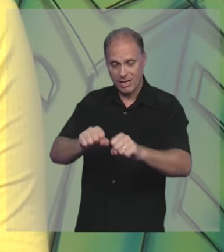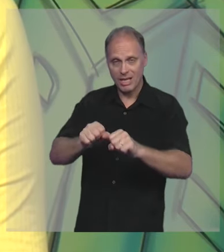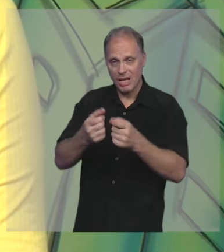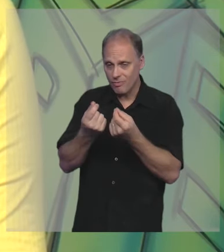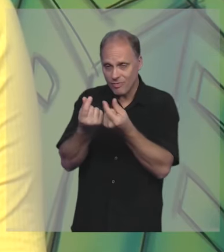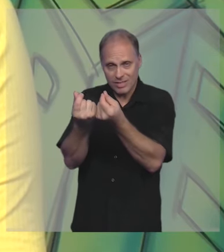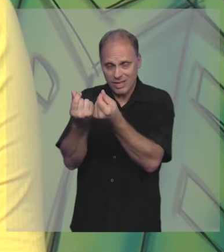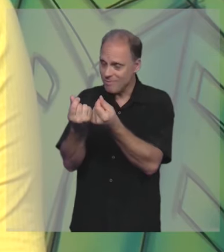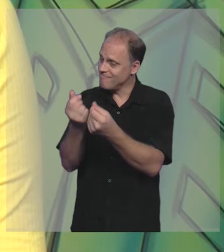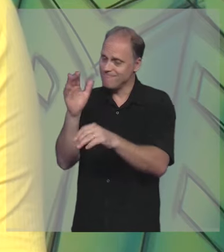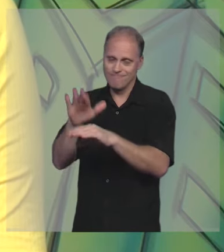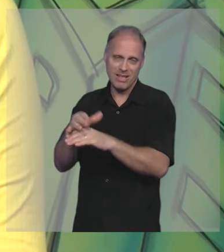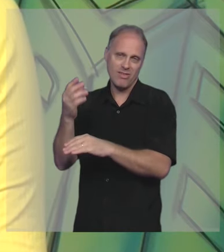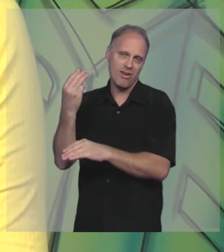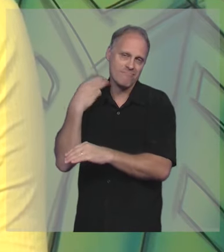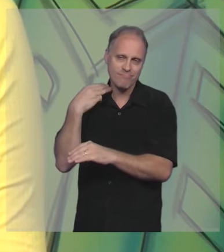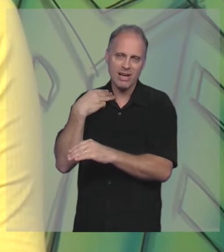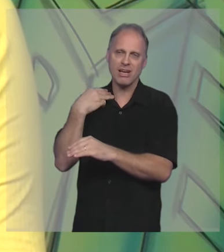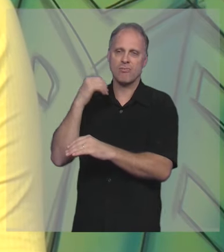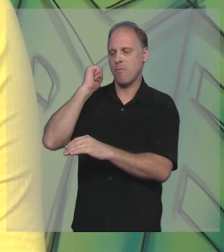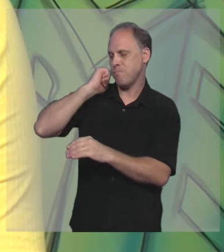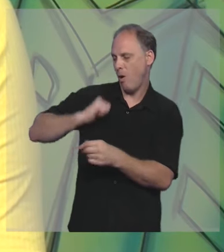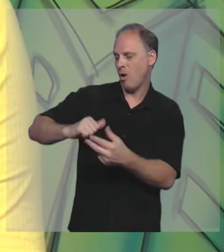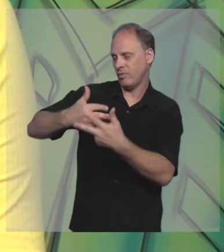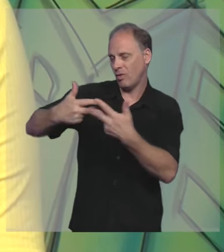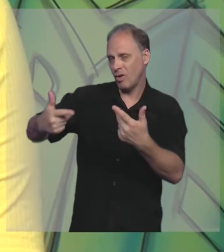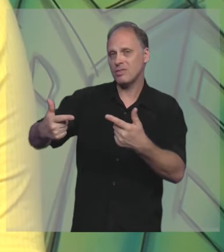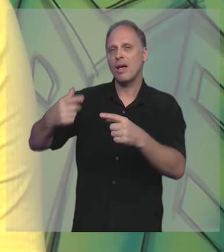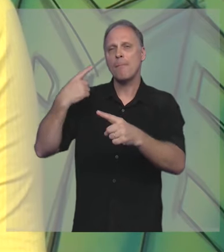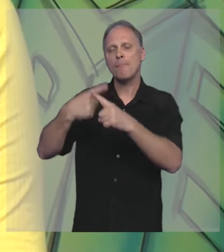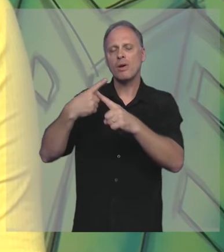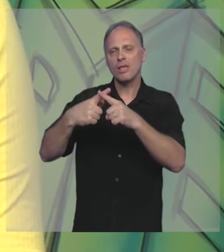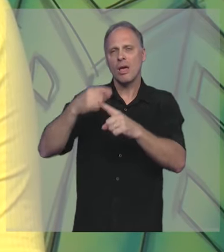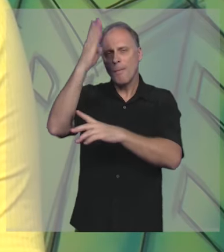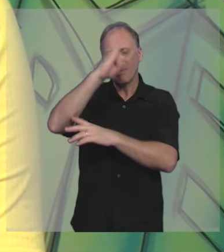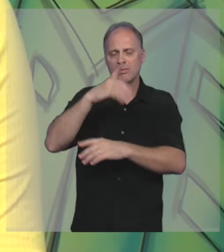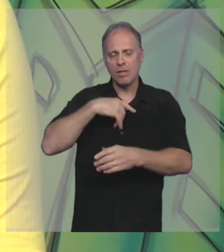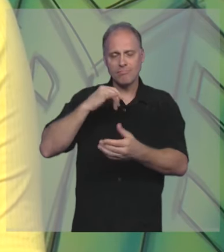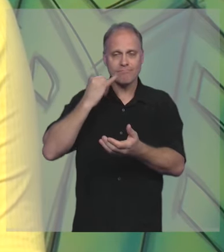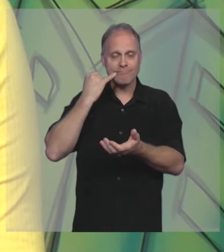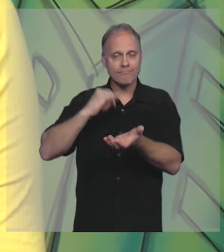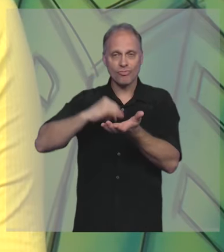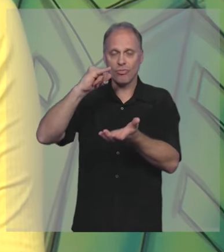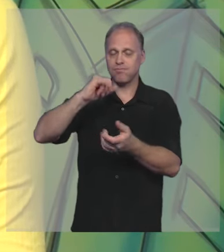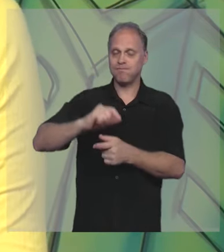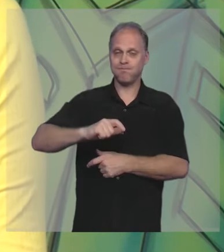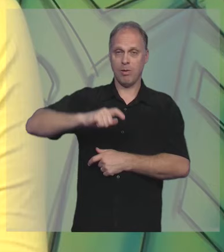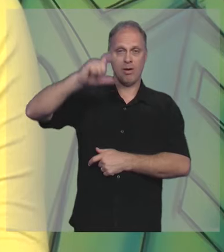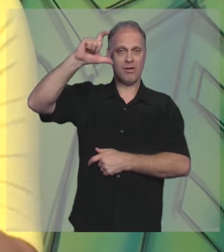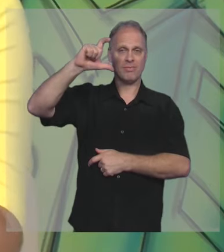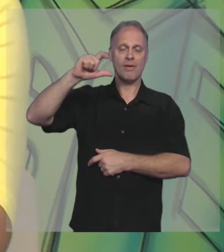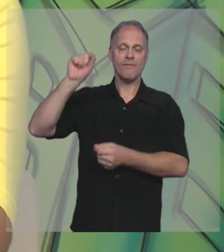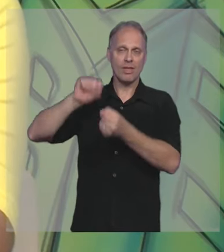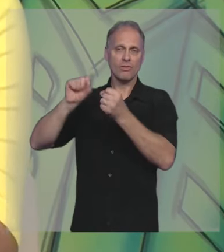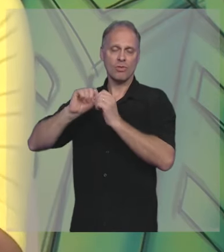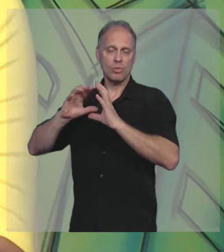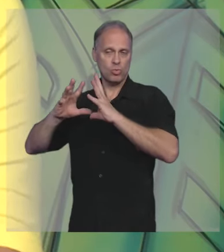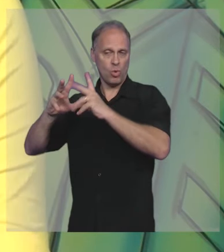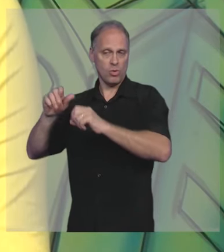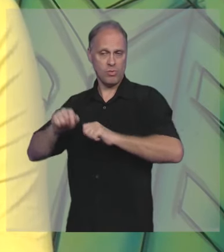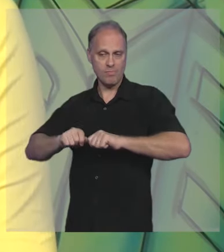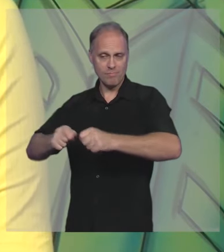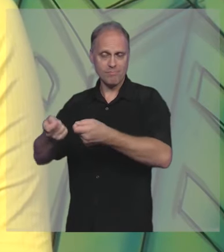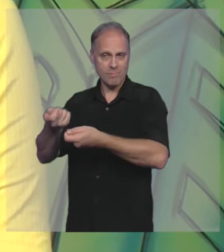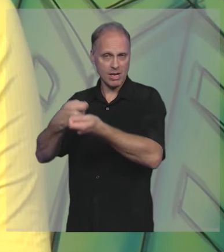sendo muito mais atrativo. E nos últimos anos, o Brasil tendo taxas extremamente elevadas, fez com que o mercado financeiro